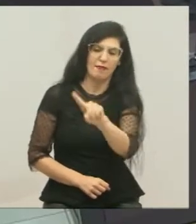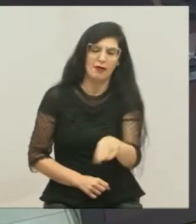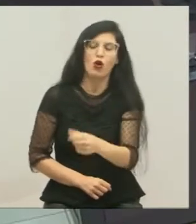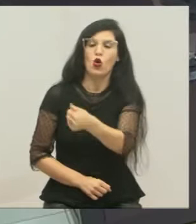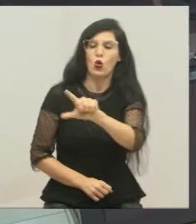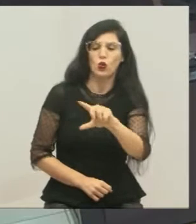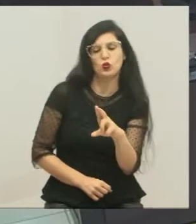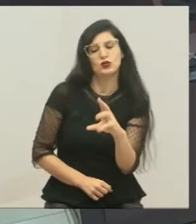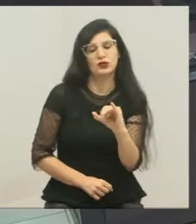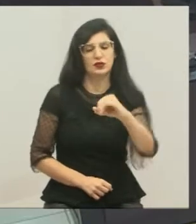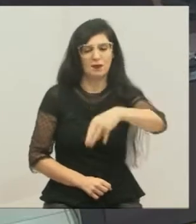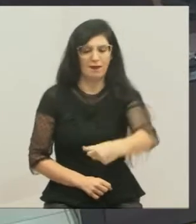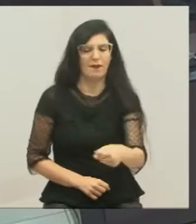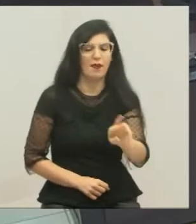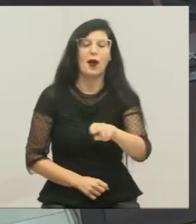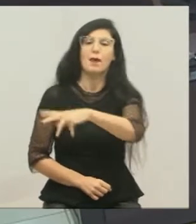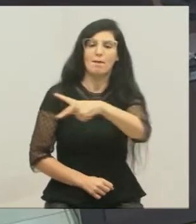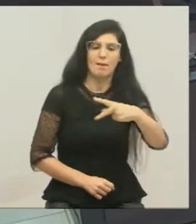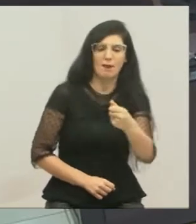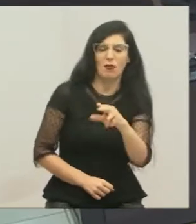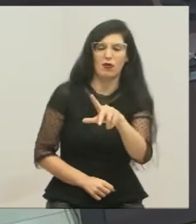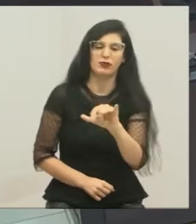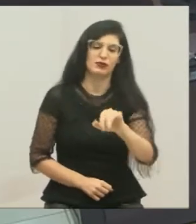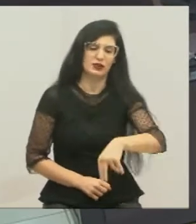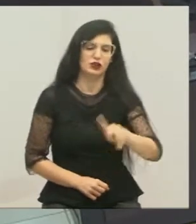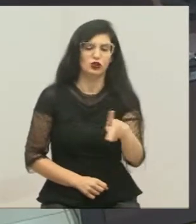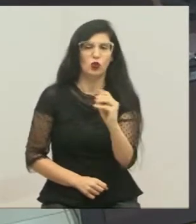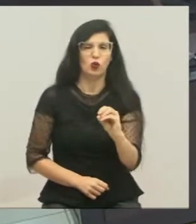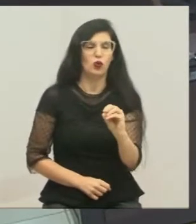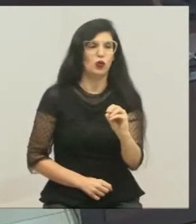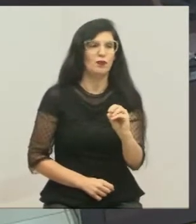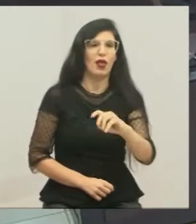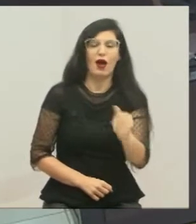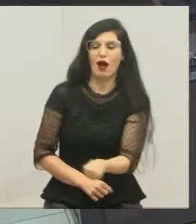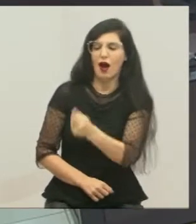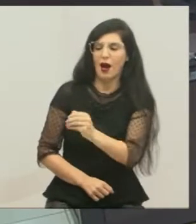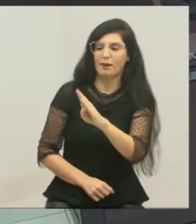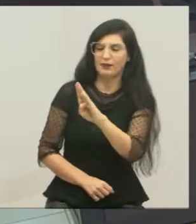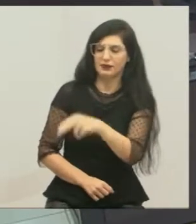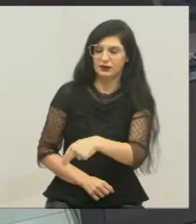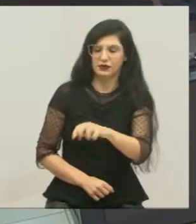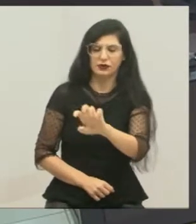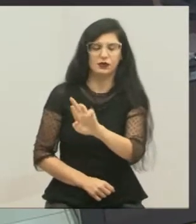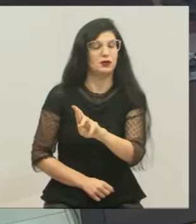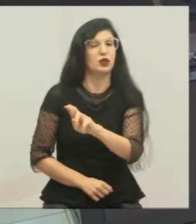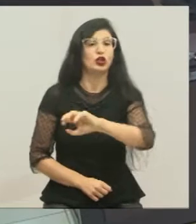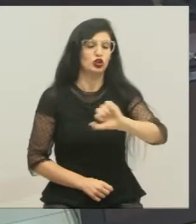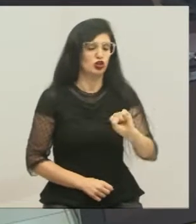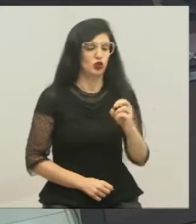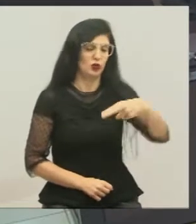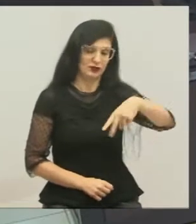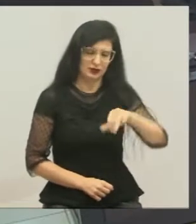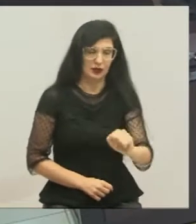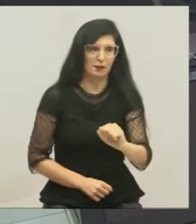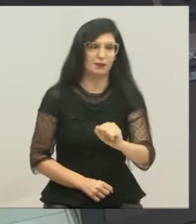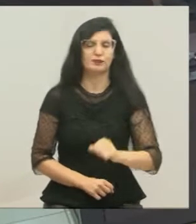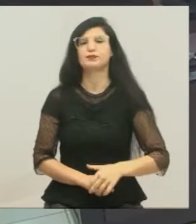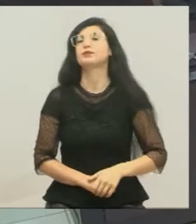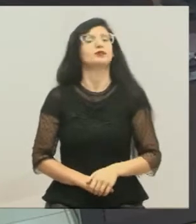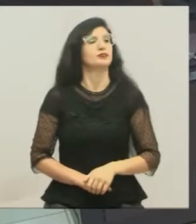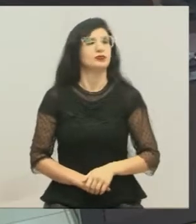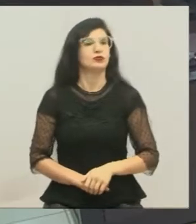Lucimar Ponciano, Paulinho do Esporte, Abner de Madureira e Sônia Patas da